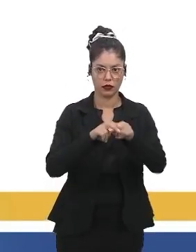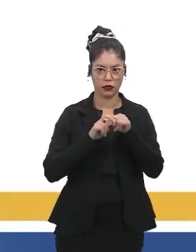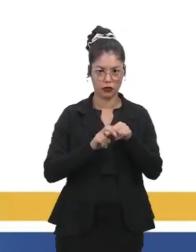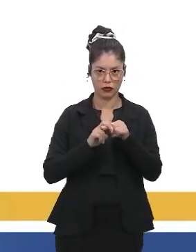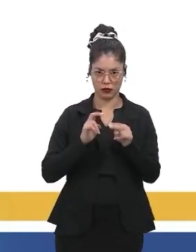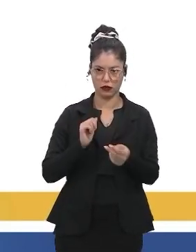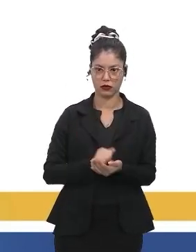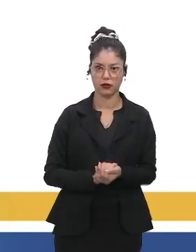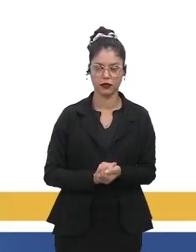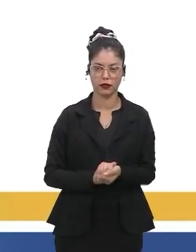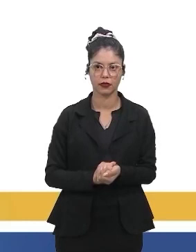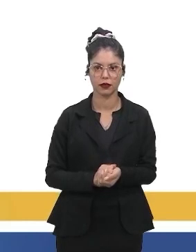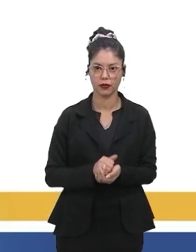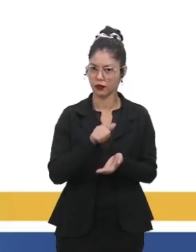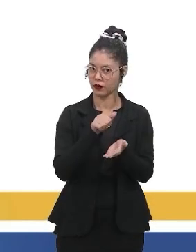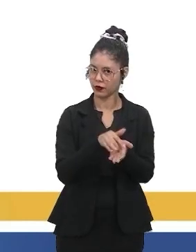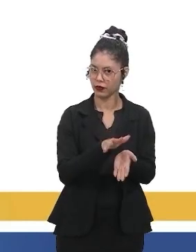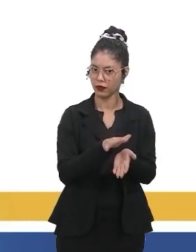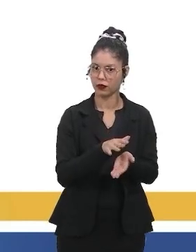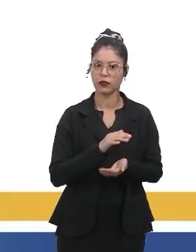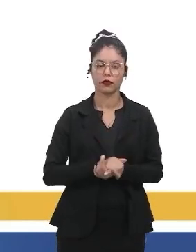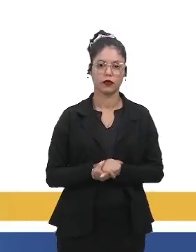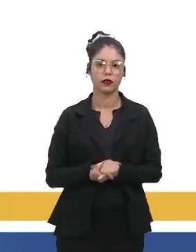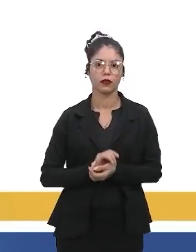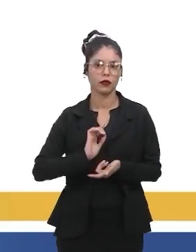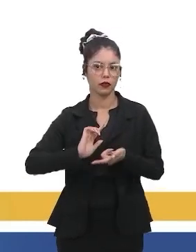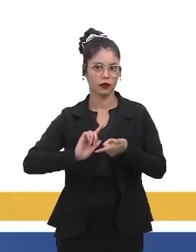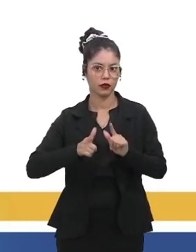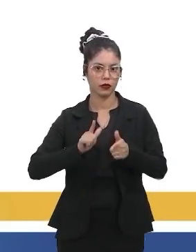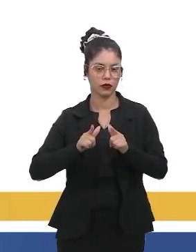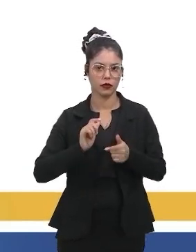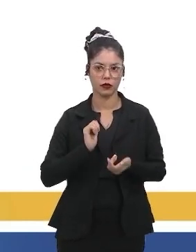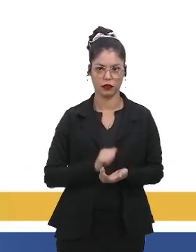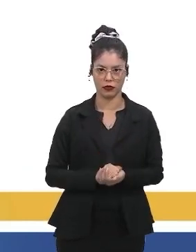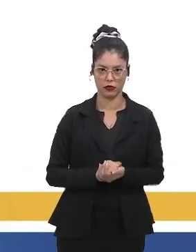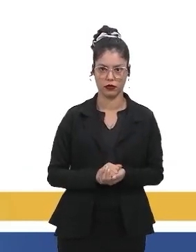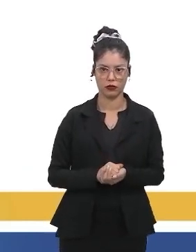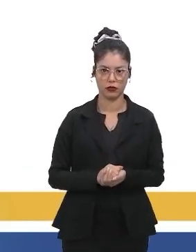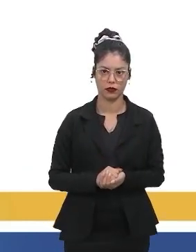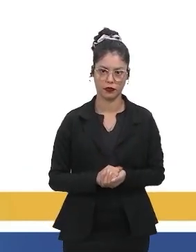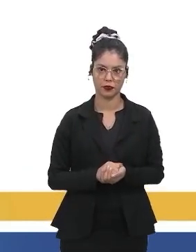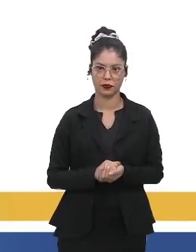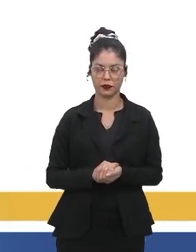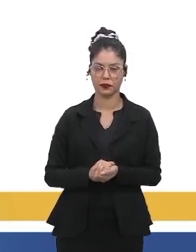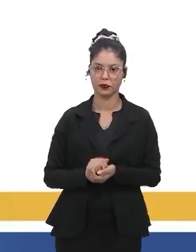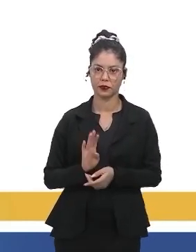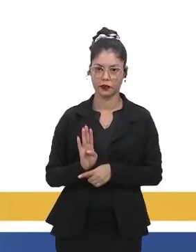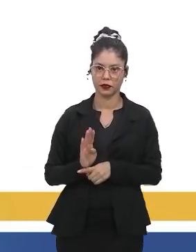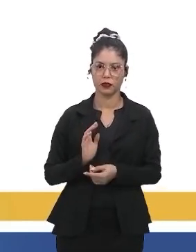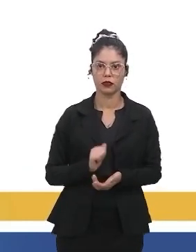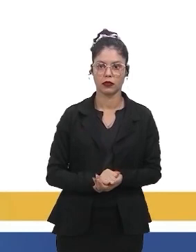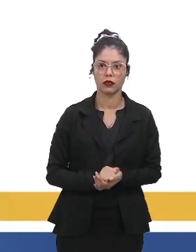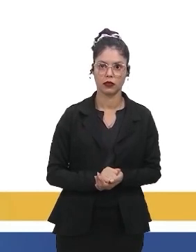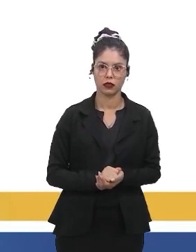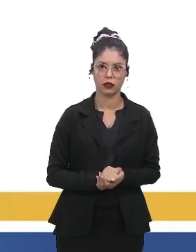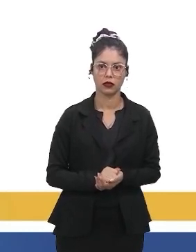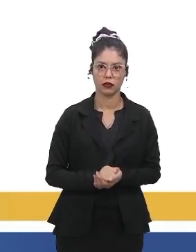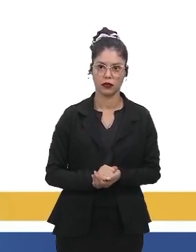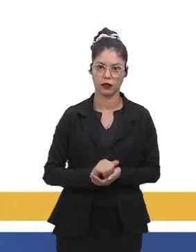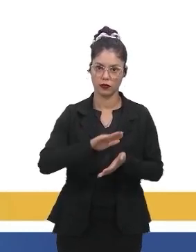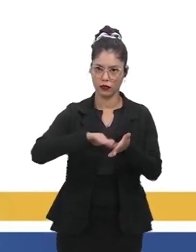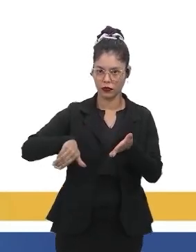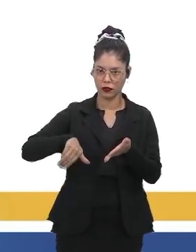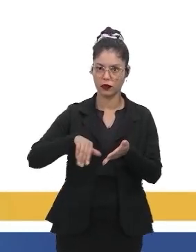nós vamos eliminar também a letra B. Nós temos revelar a